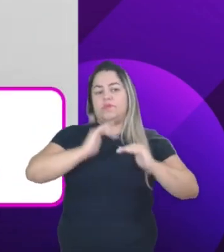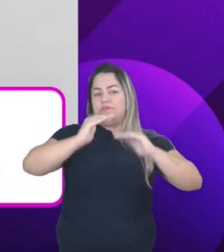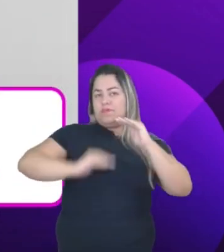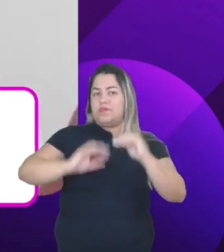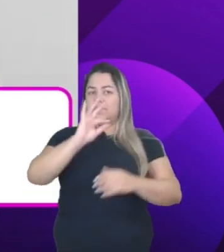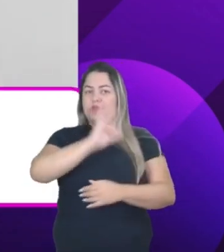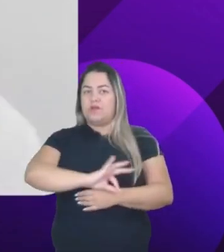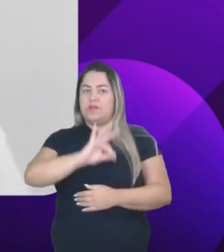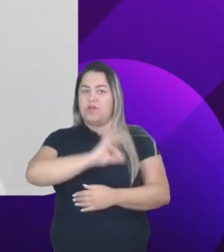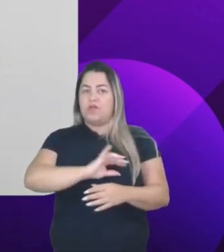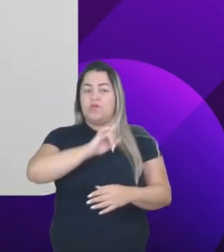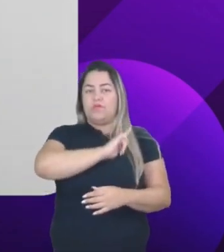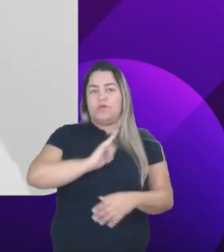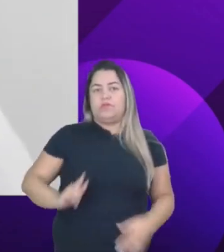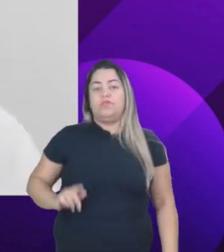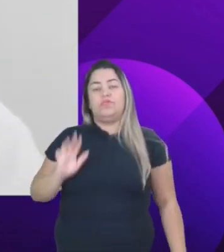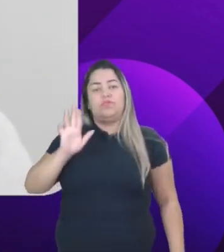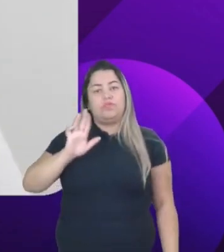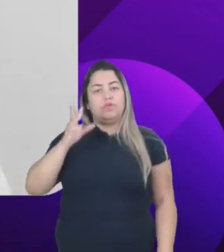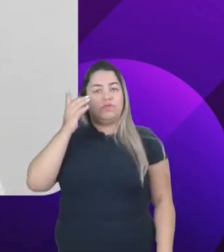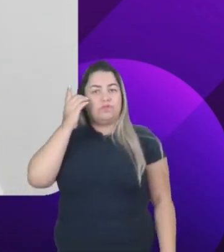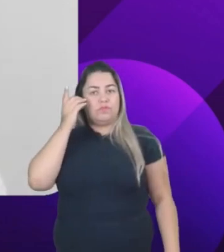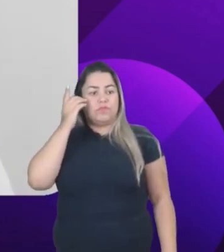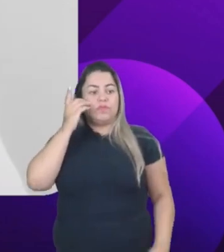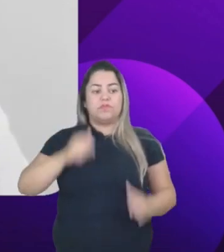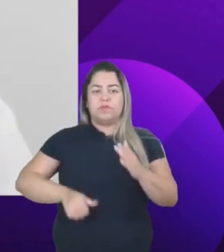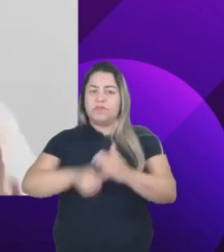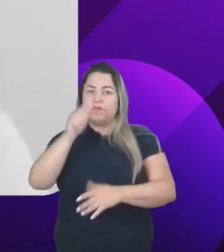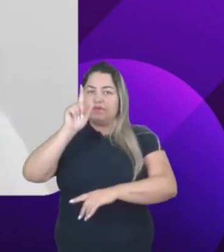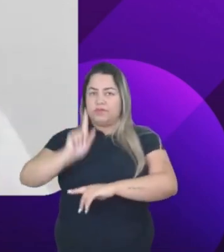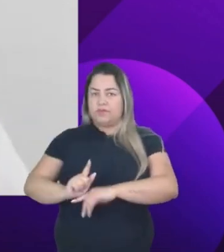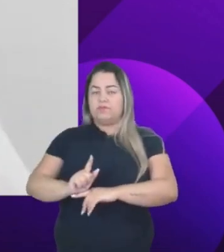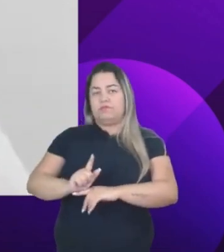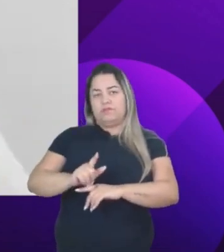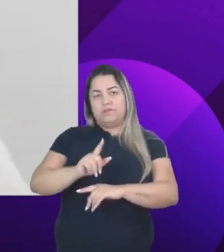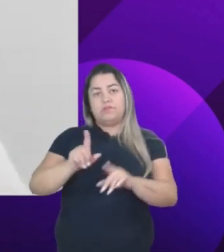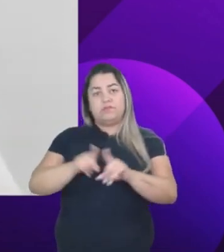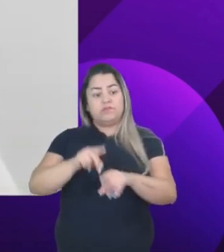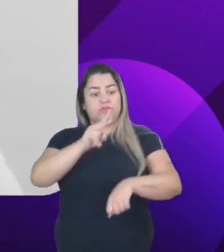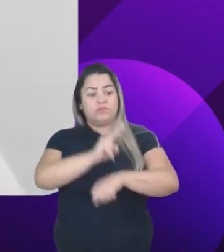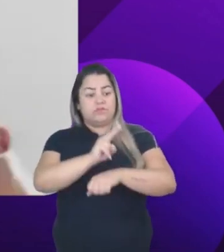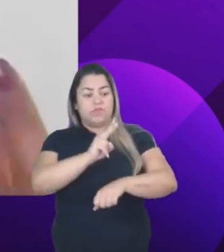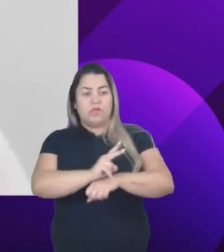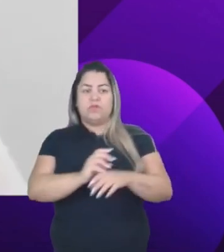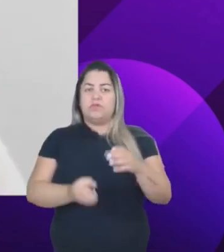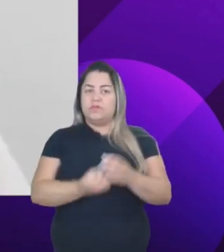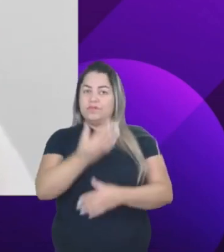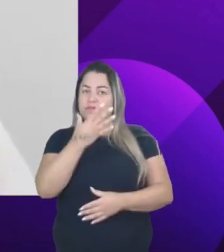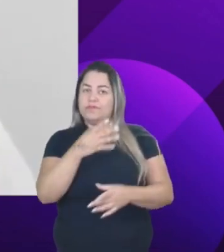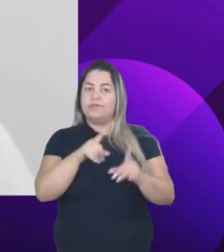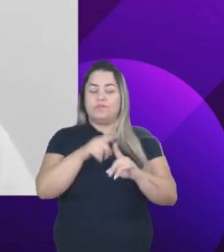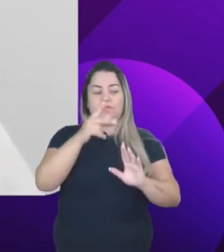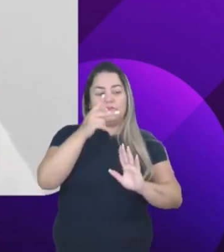salarial. E os governos Lula e Dilma, desde a primeira gestão constroem políticas de proteção às mulheres em todos os